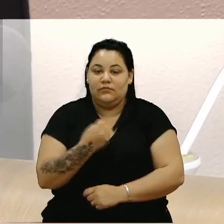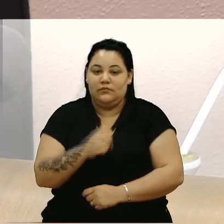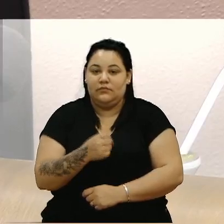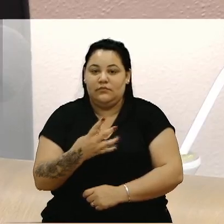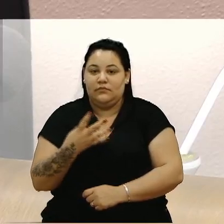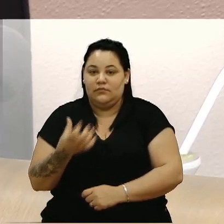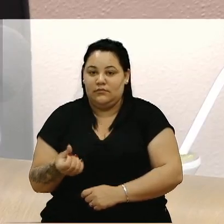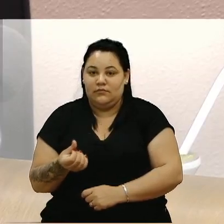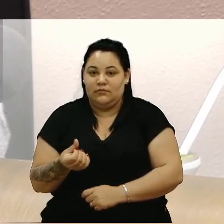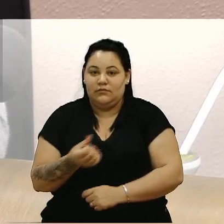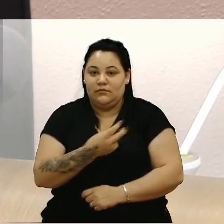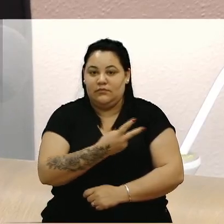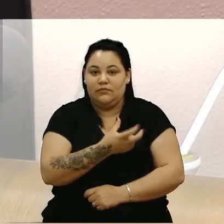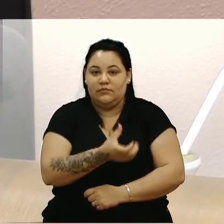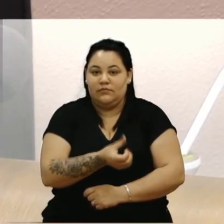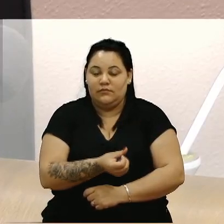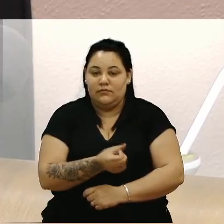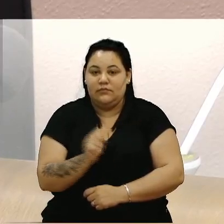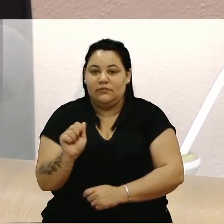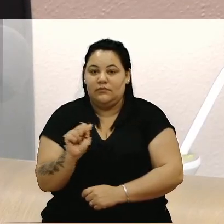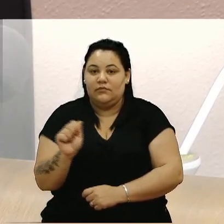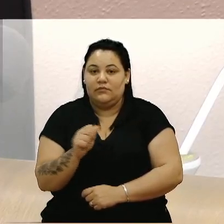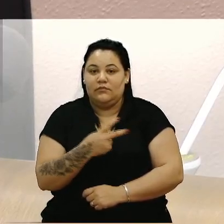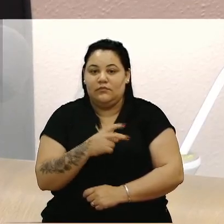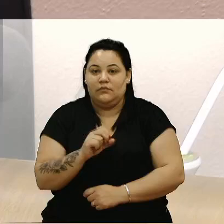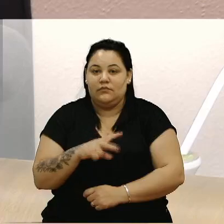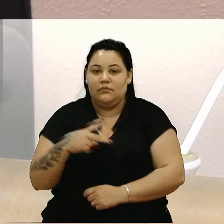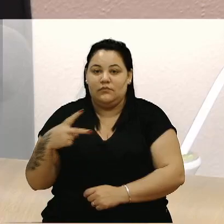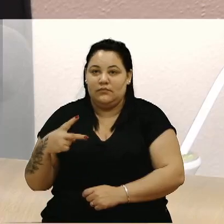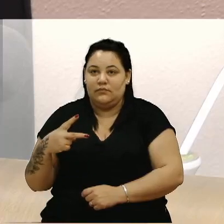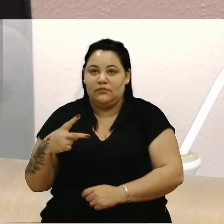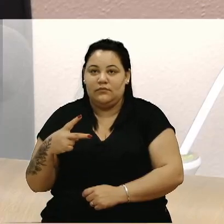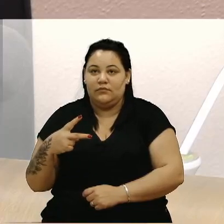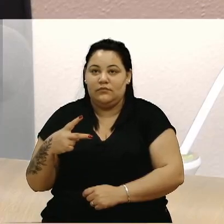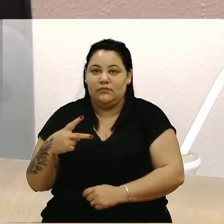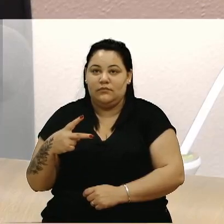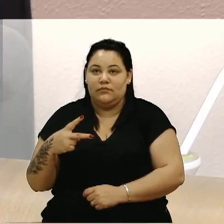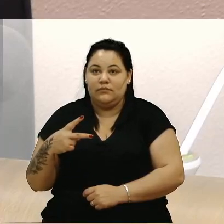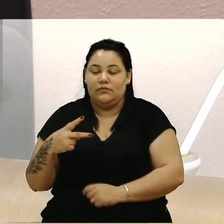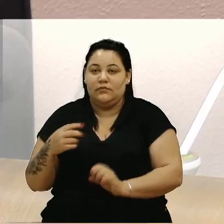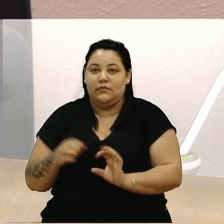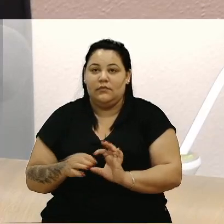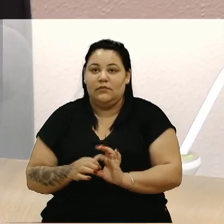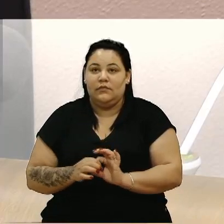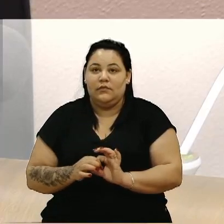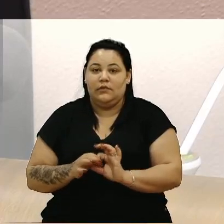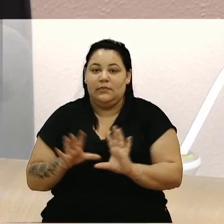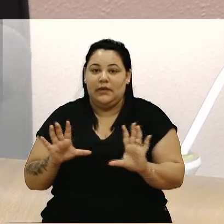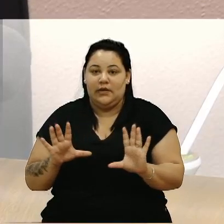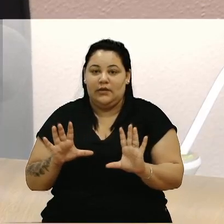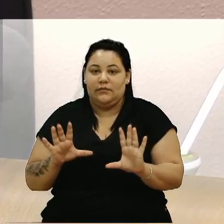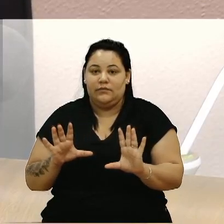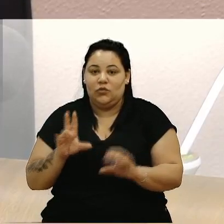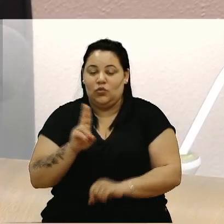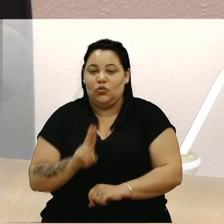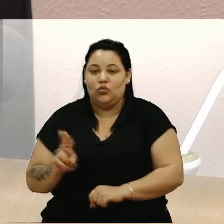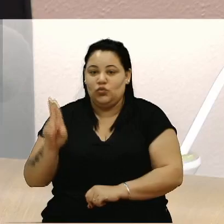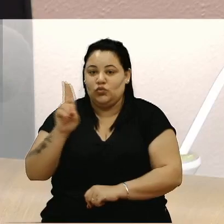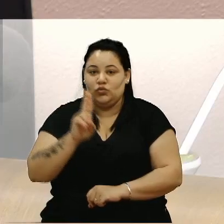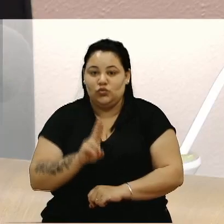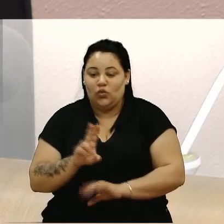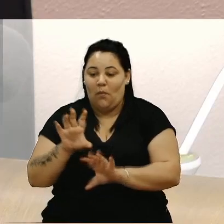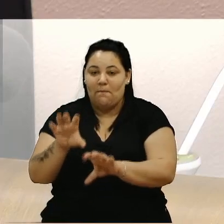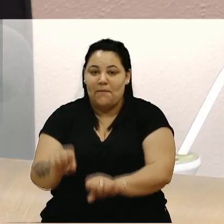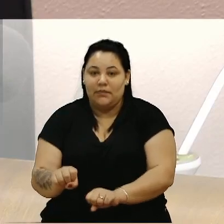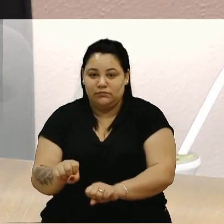8.846, de 26 de agosto de 2022, que desafeta e autoriza a permuta de imóvel de propriedade do município de Caxias